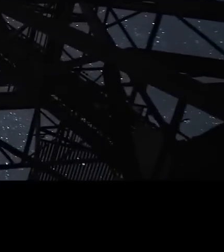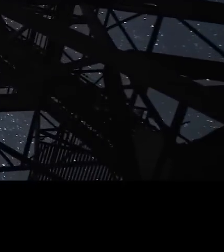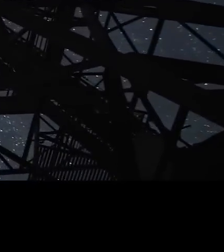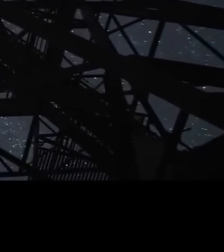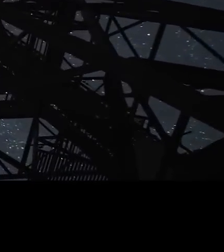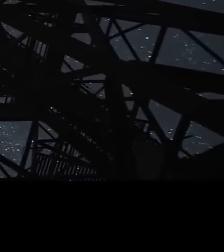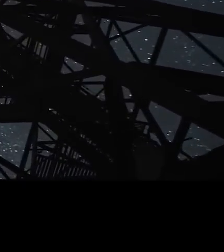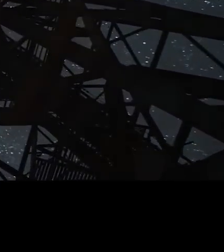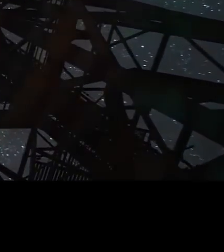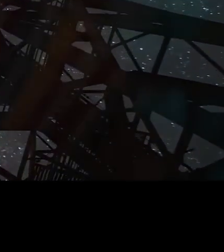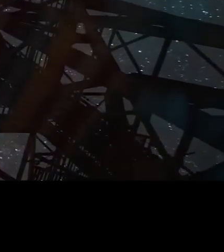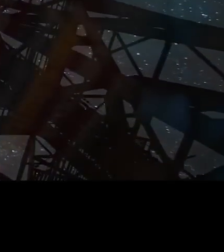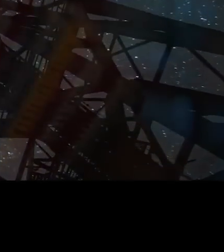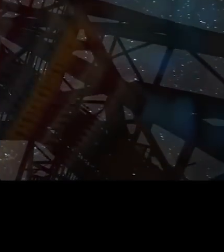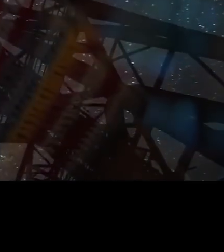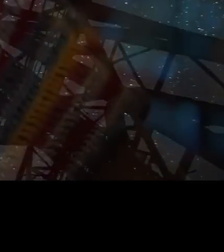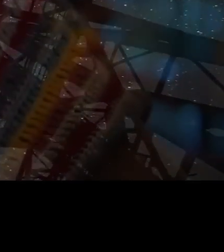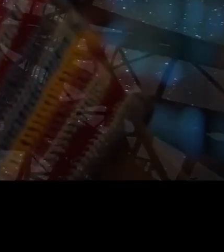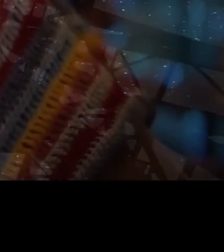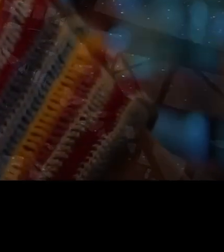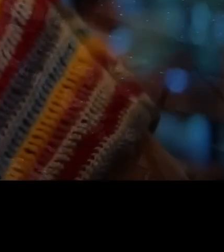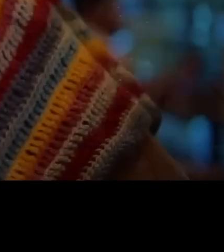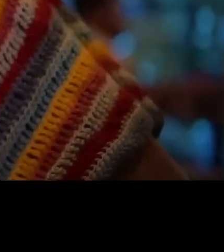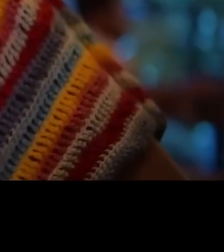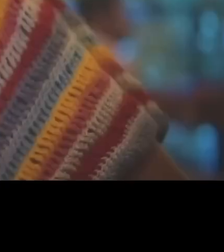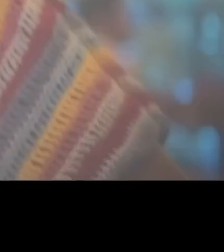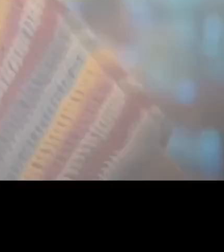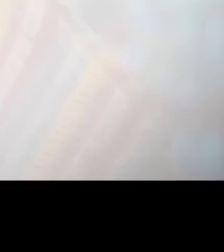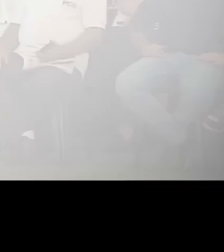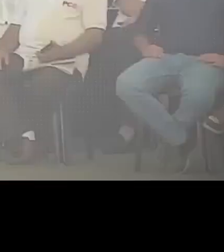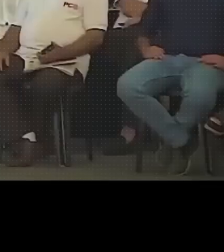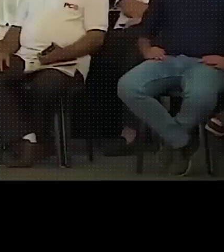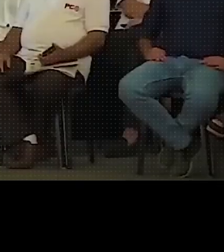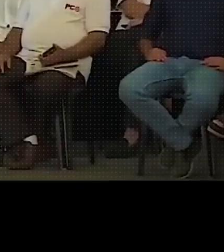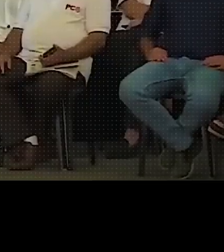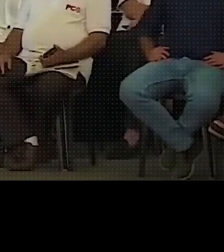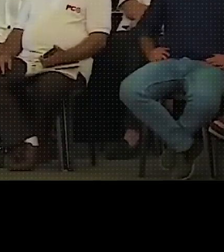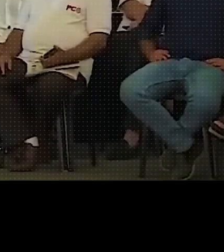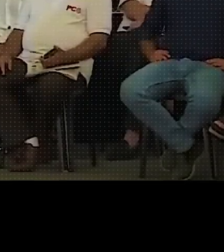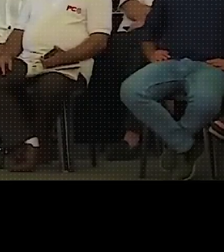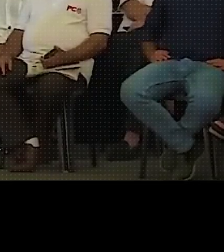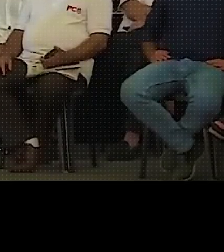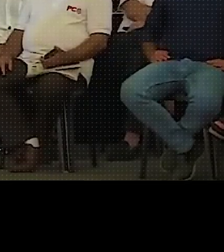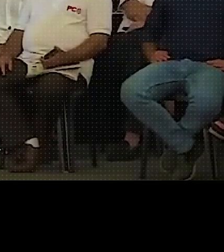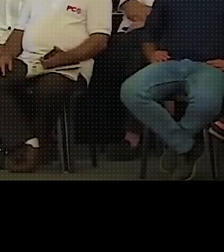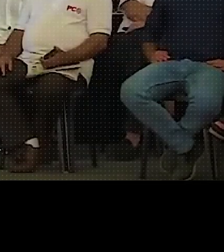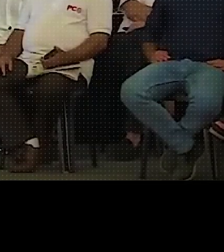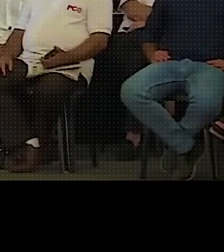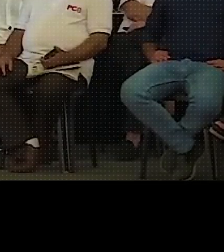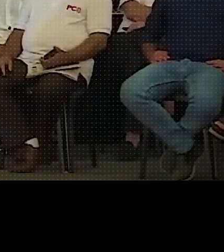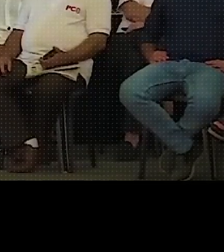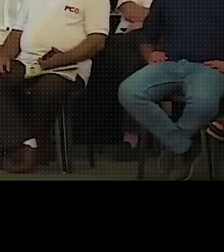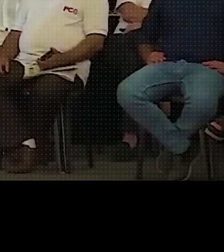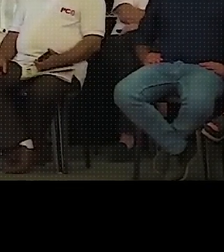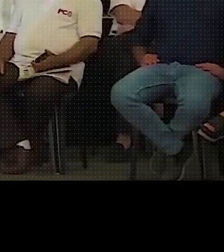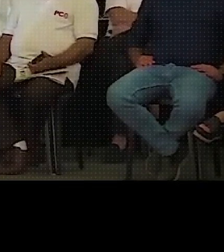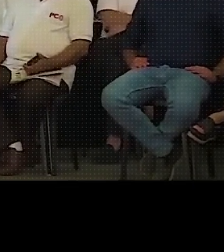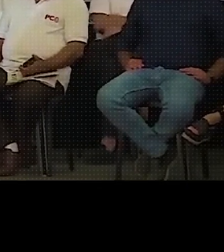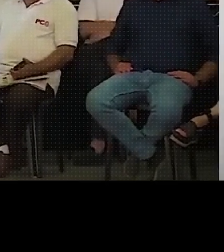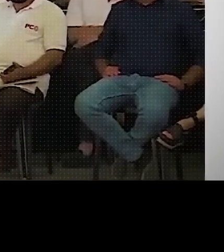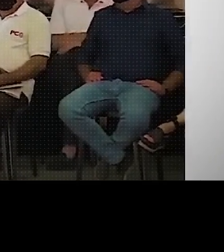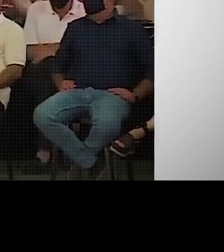tinha certeza que esse dia chegaria. A verdade prevaleceu. Não